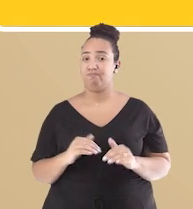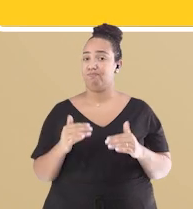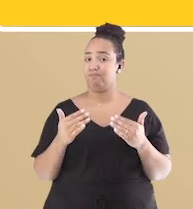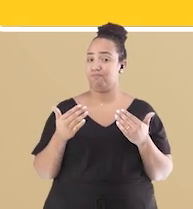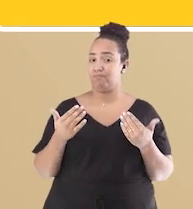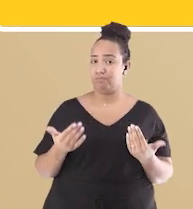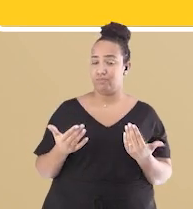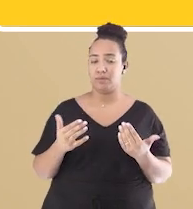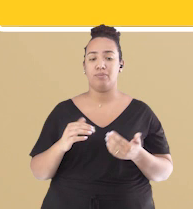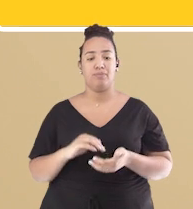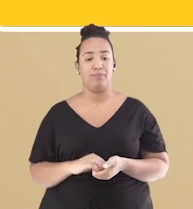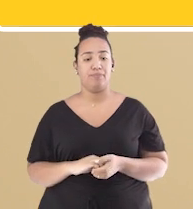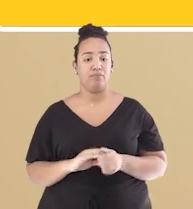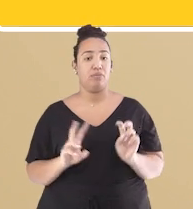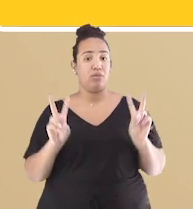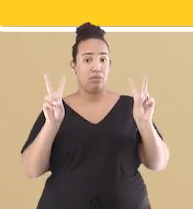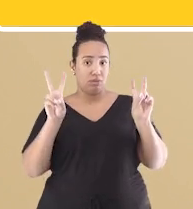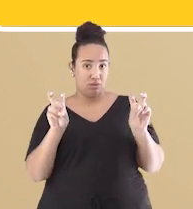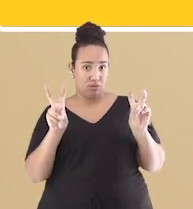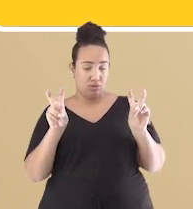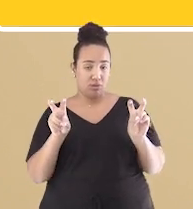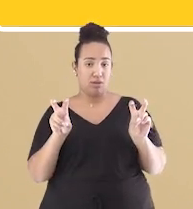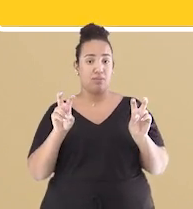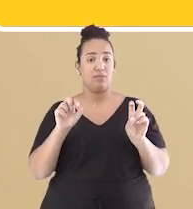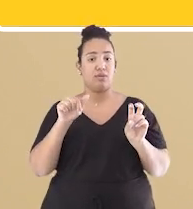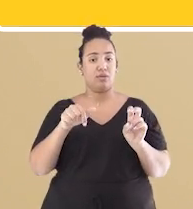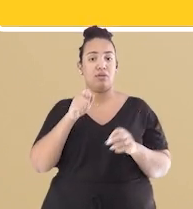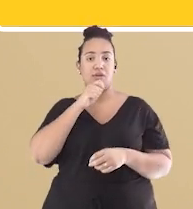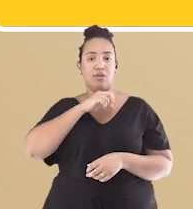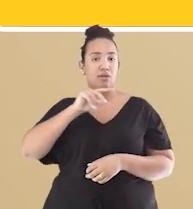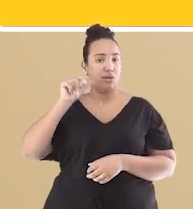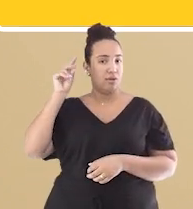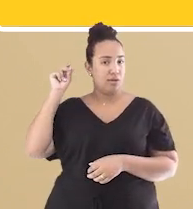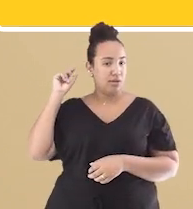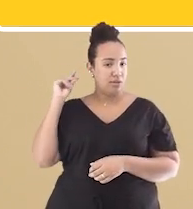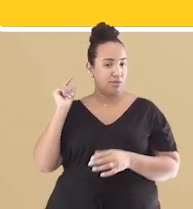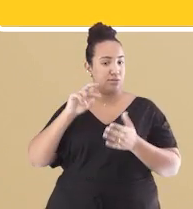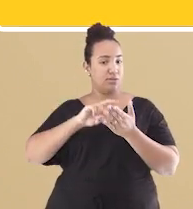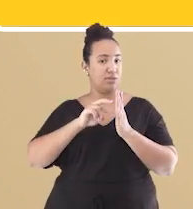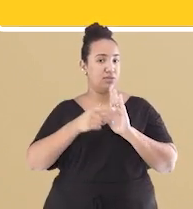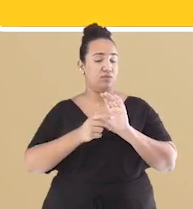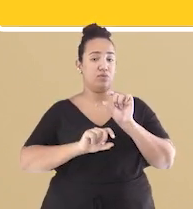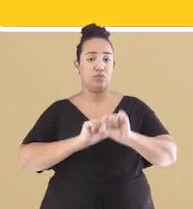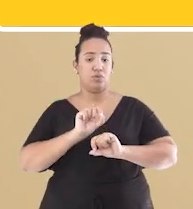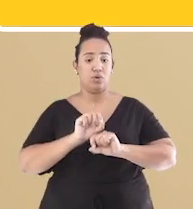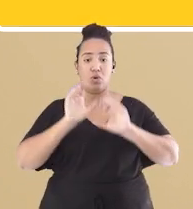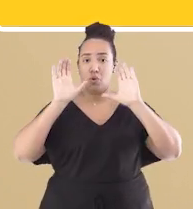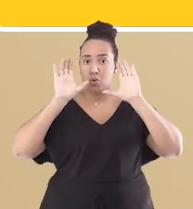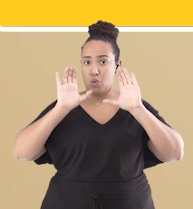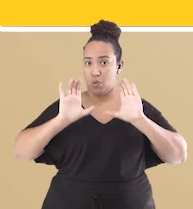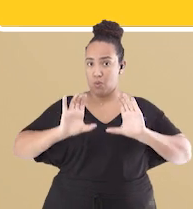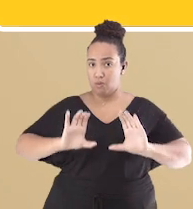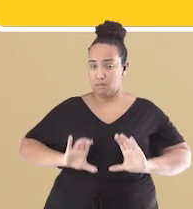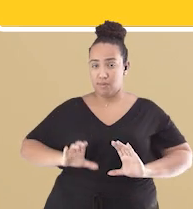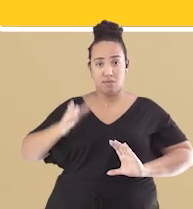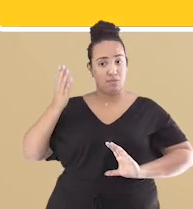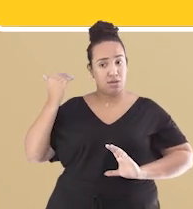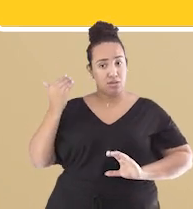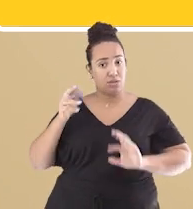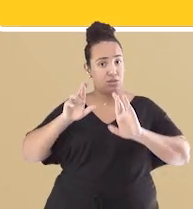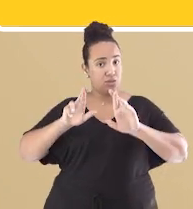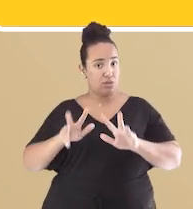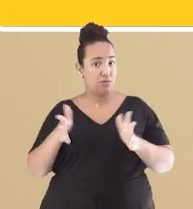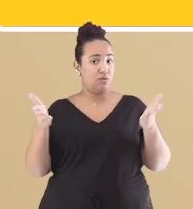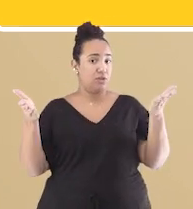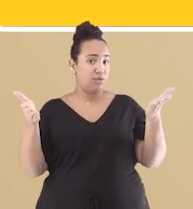Pois bem, por meio do título Antigamente, que indica ao leitor que o comportamento era diferente do atual, assim